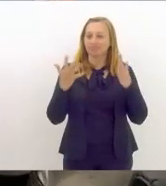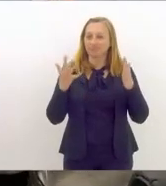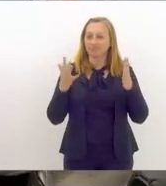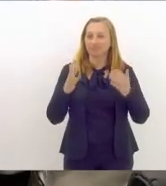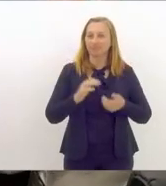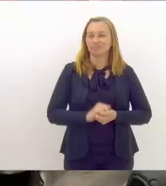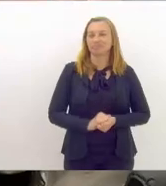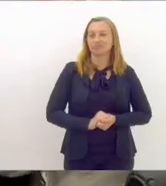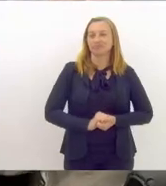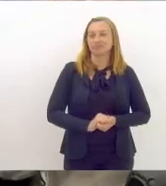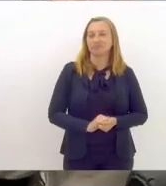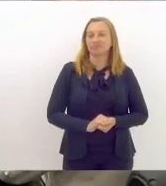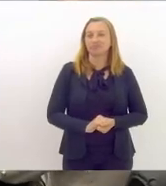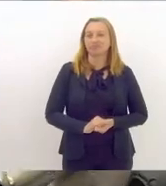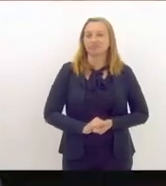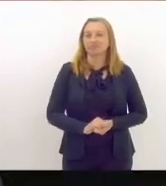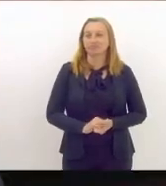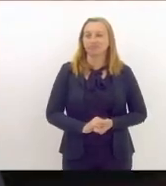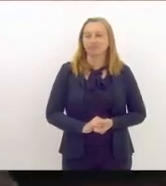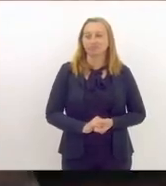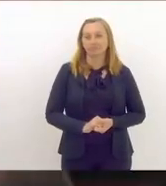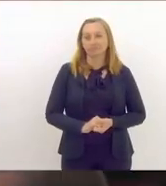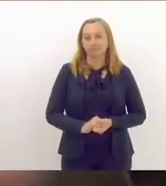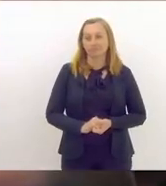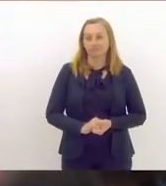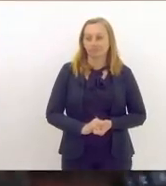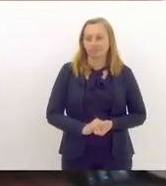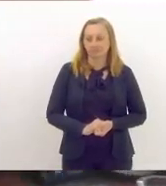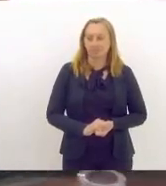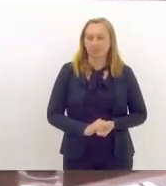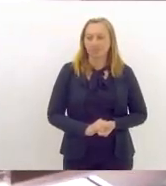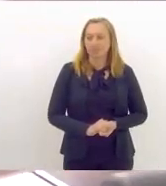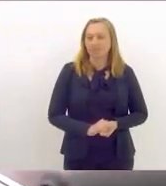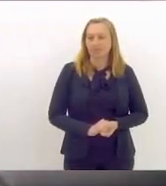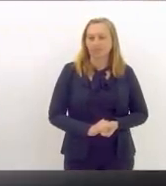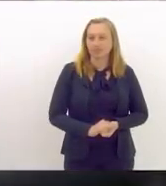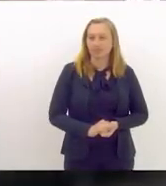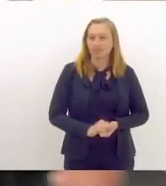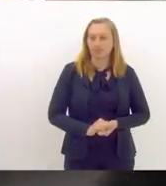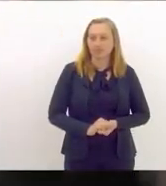Quer convidar alguém para cá? Quer chamar alguém para cá?